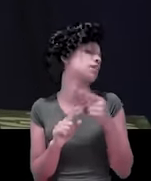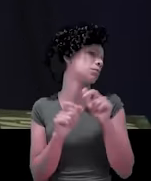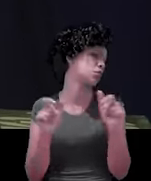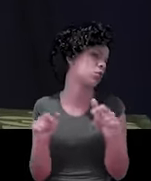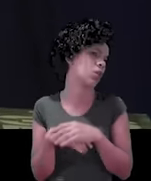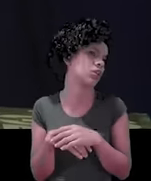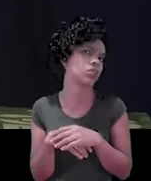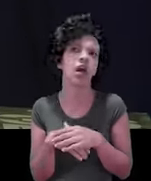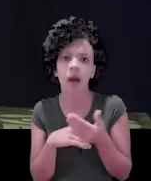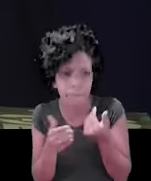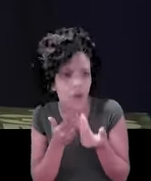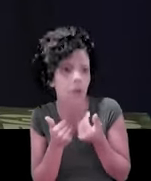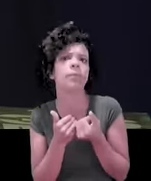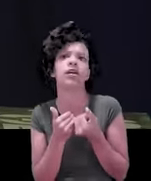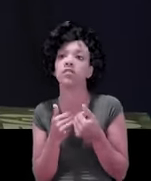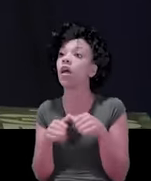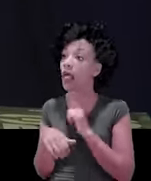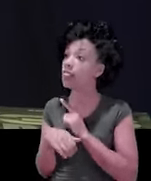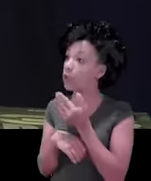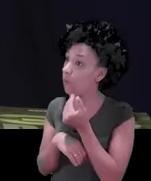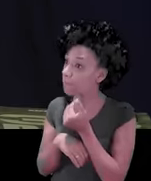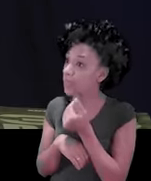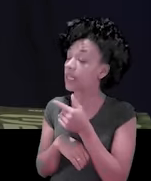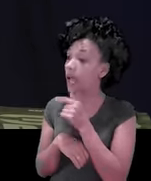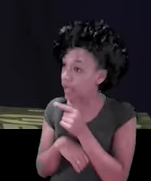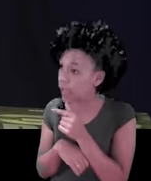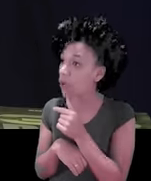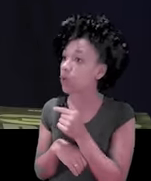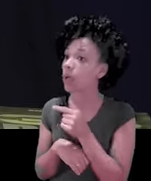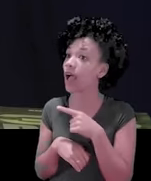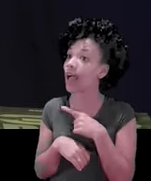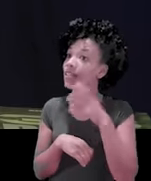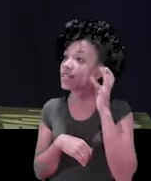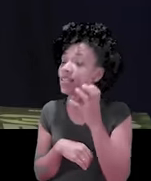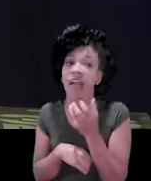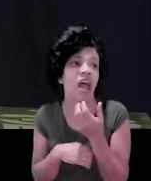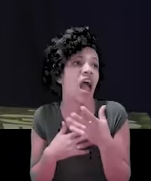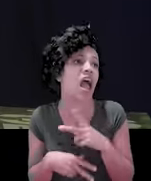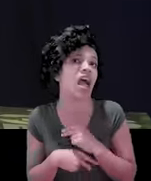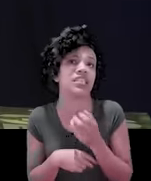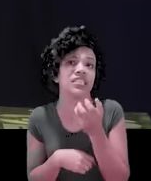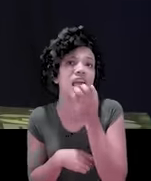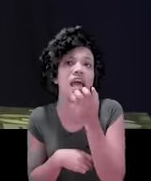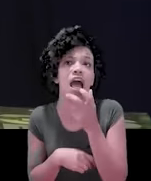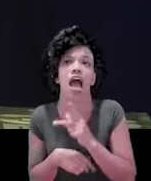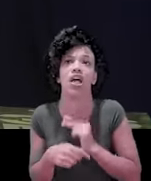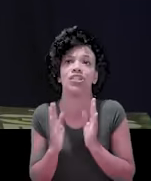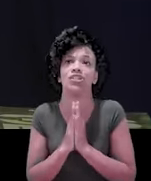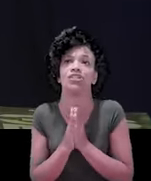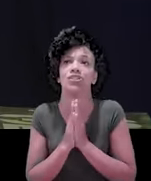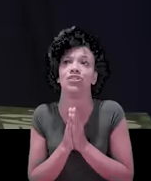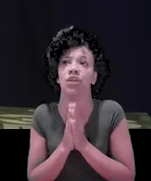mais gente fui uma vida mais Castanha aí ele falou não tem comida tem água tem rádio Foi errado